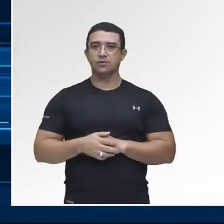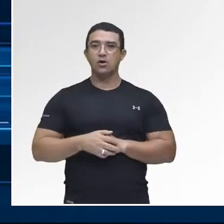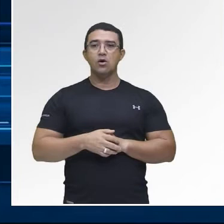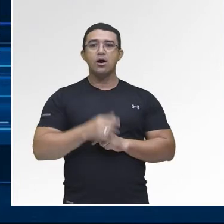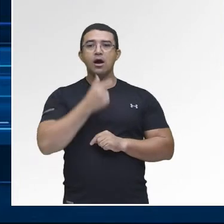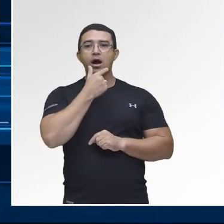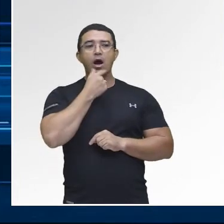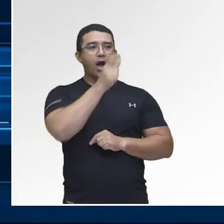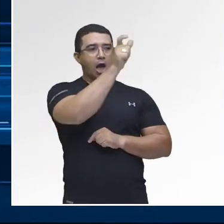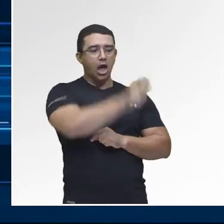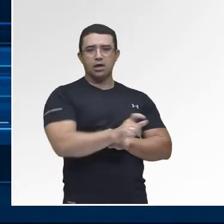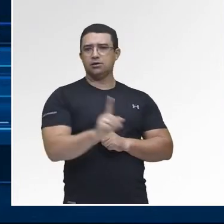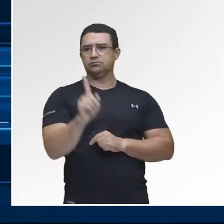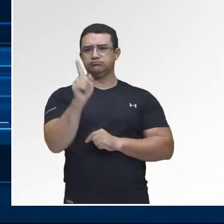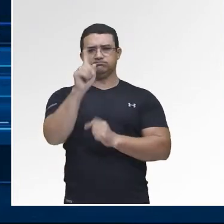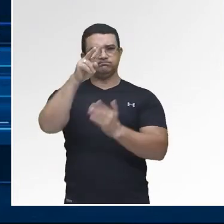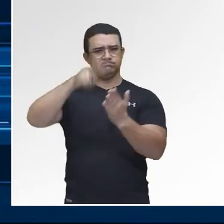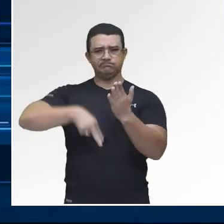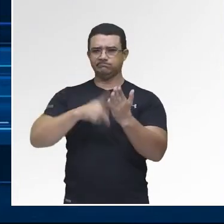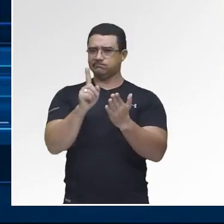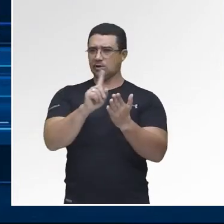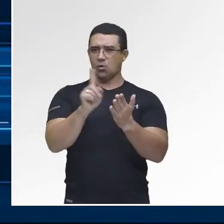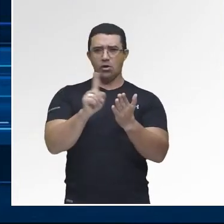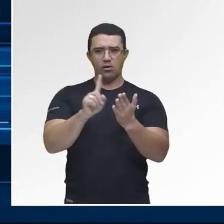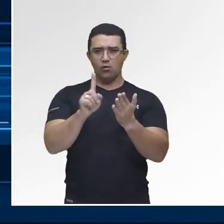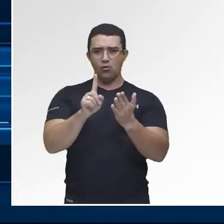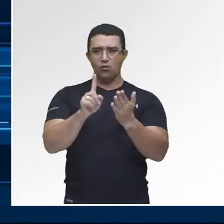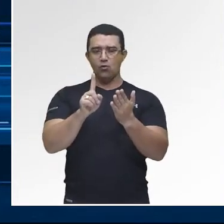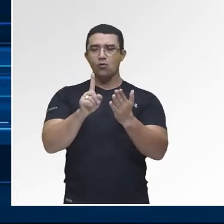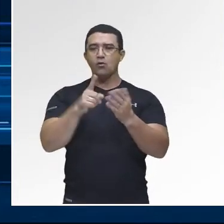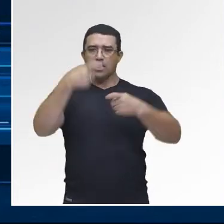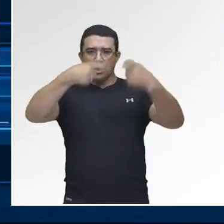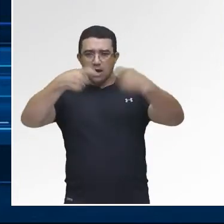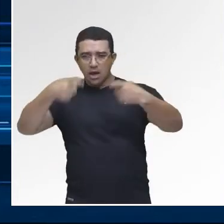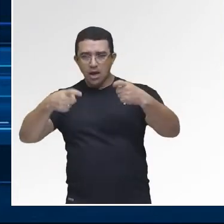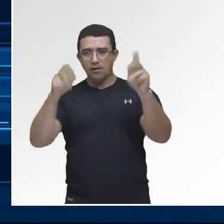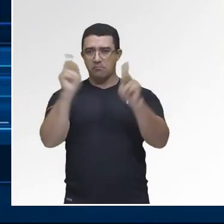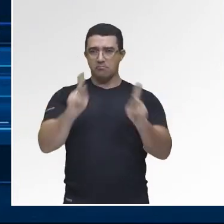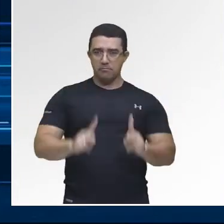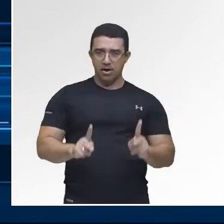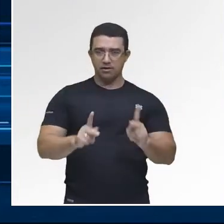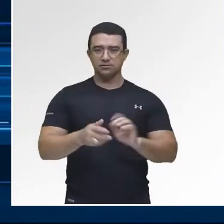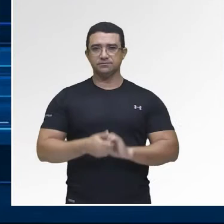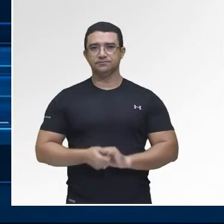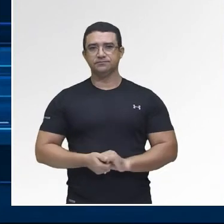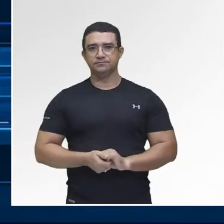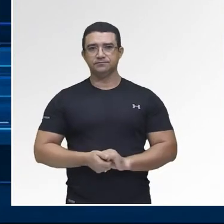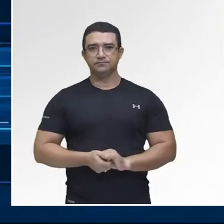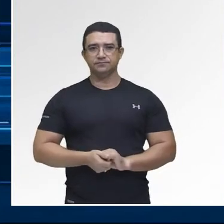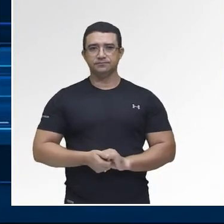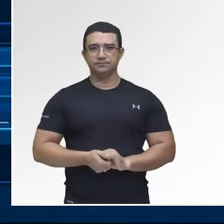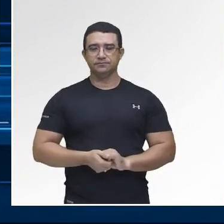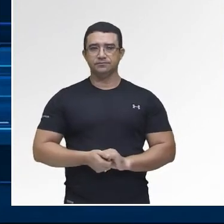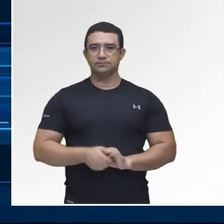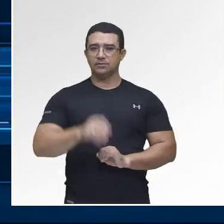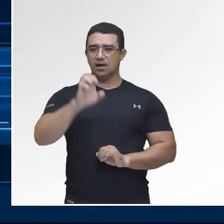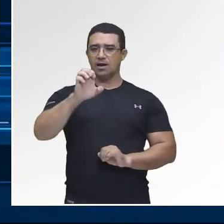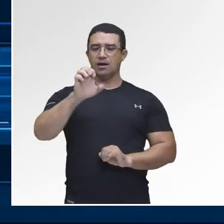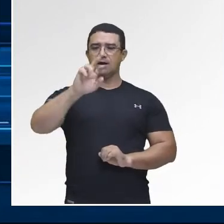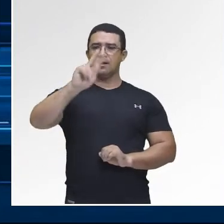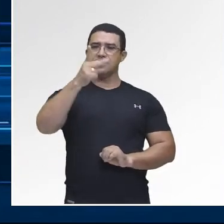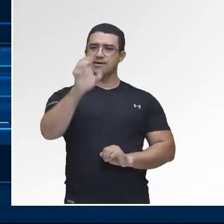Paz. Repare que eu tenho has porque eu tenho o sujeito he, terceira pessoa do singular, ele. Então, he has